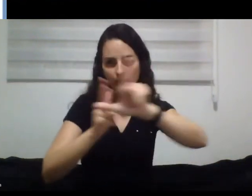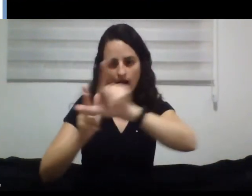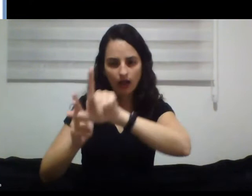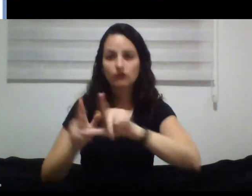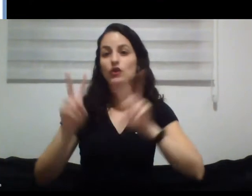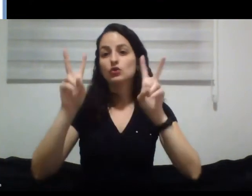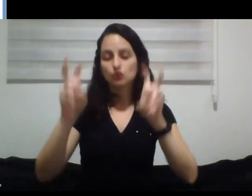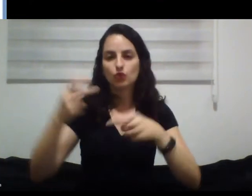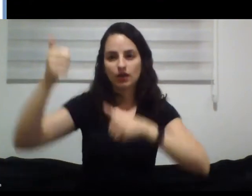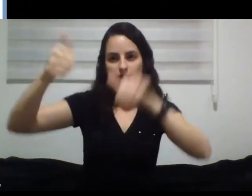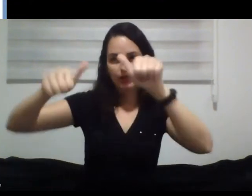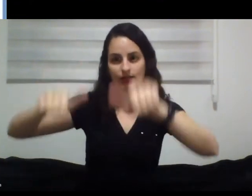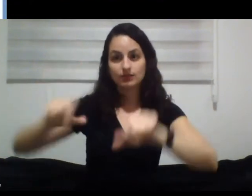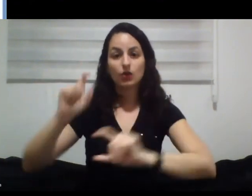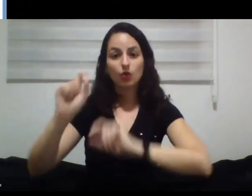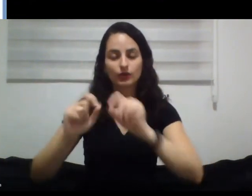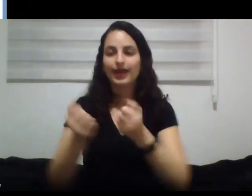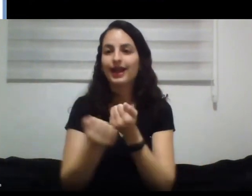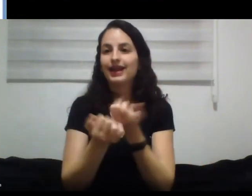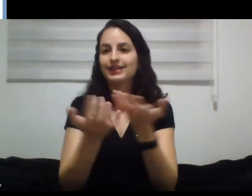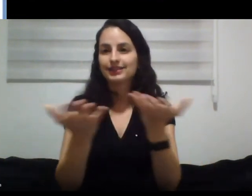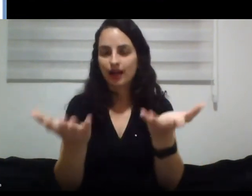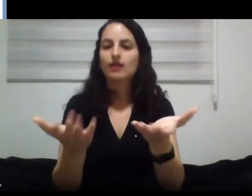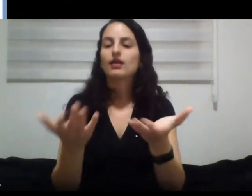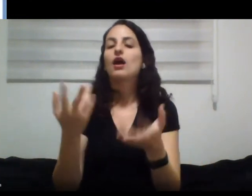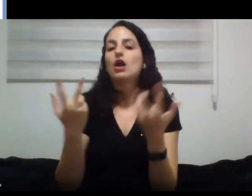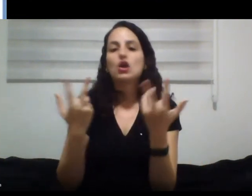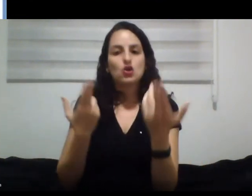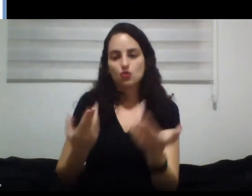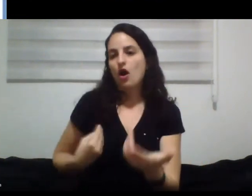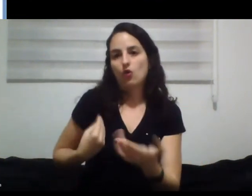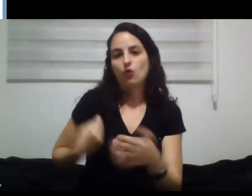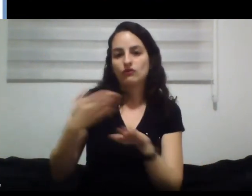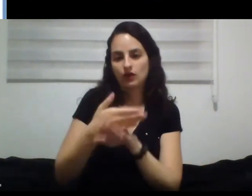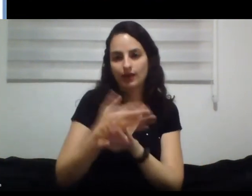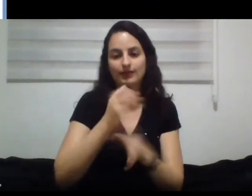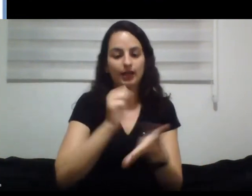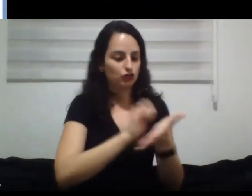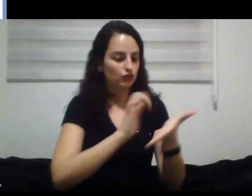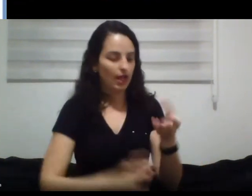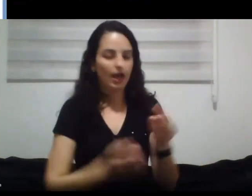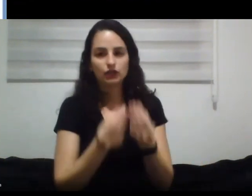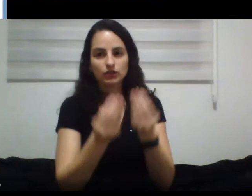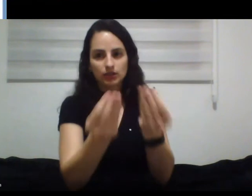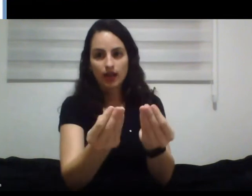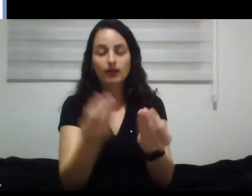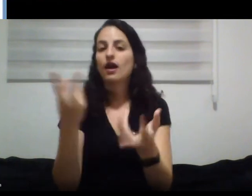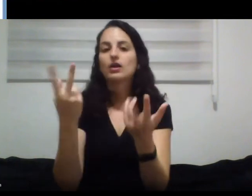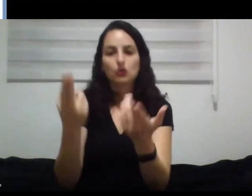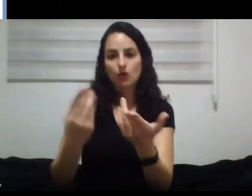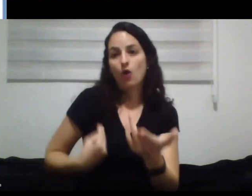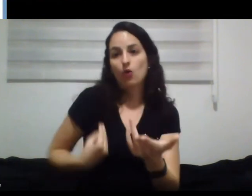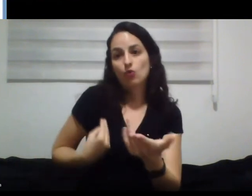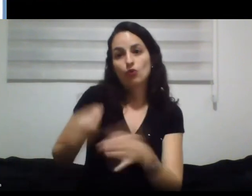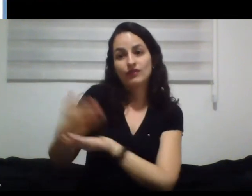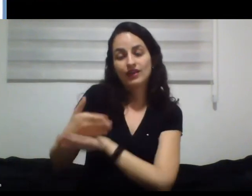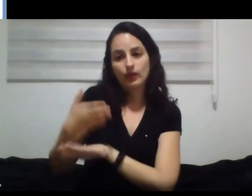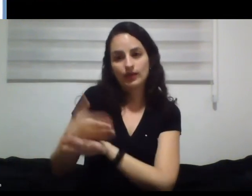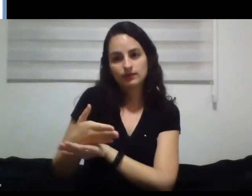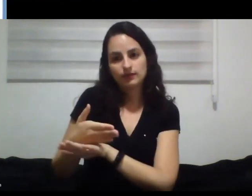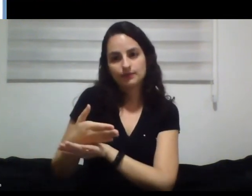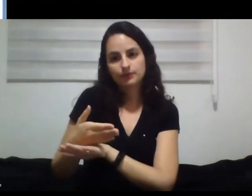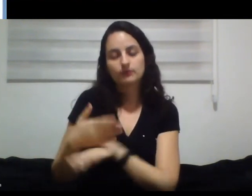ser avaliativa ou não. Né? O que são as atividades do aluno? São as atividades que eles realizam nos